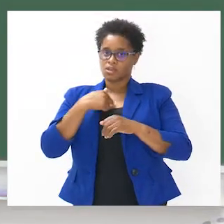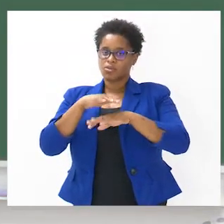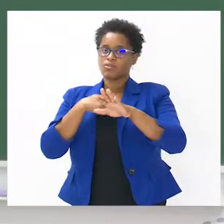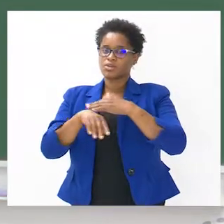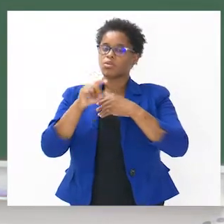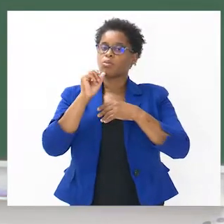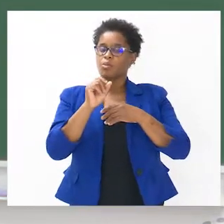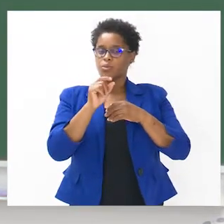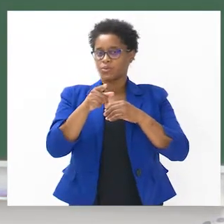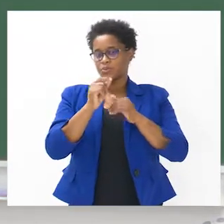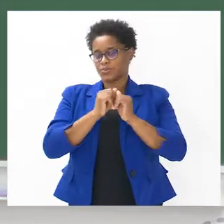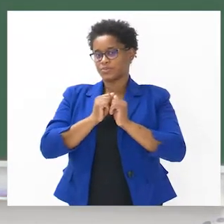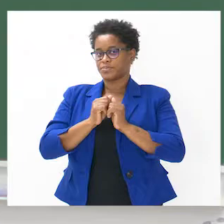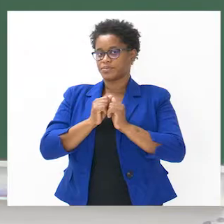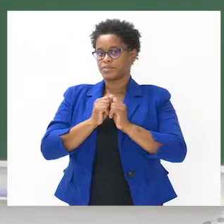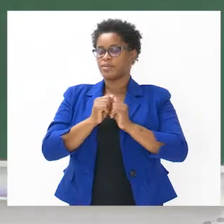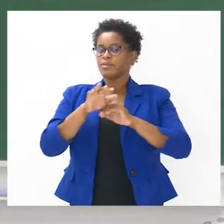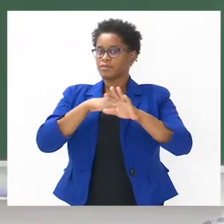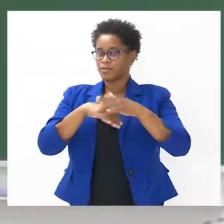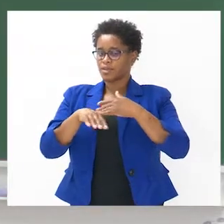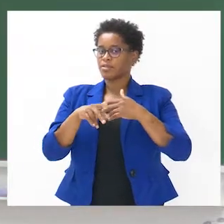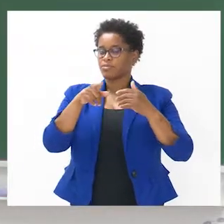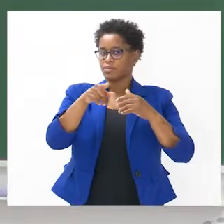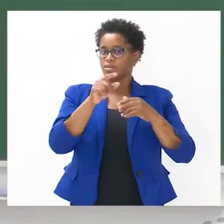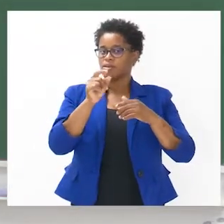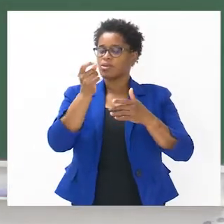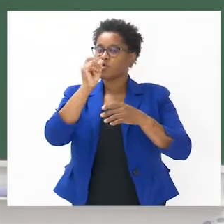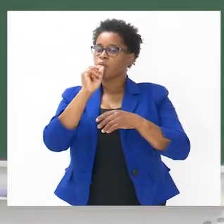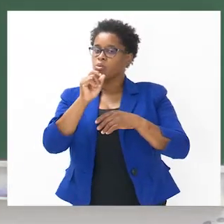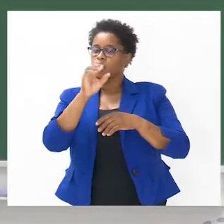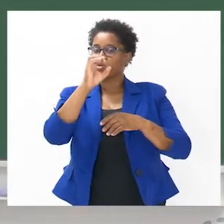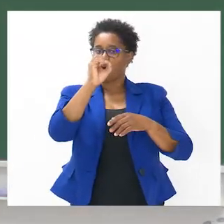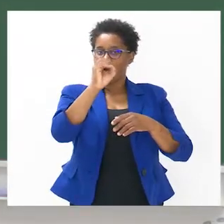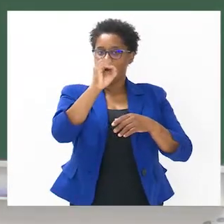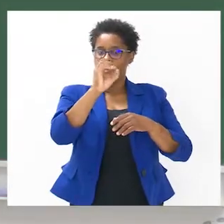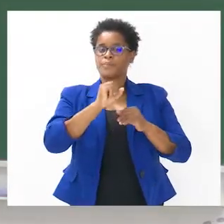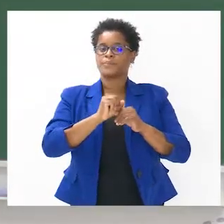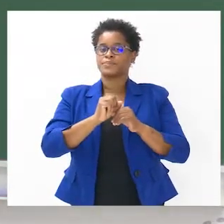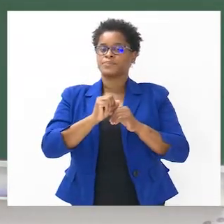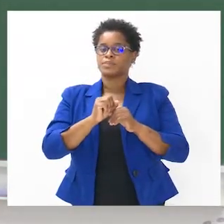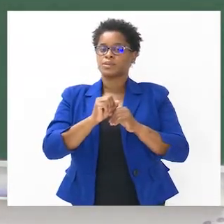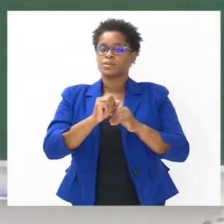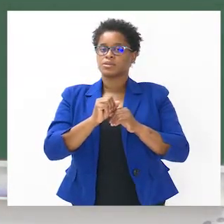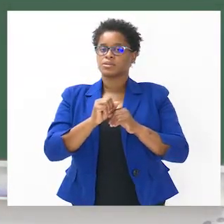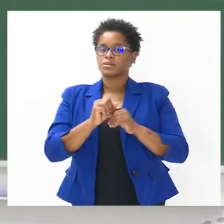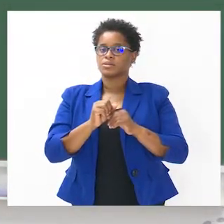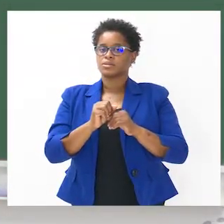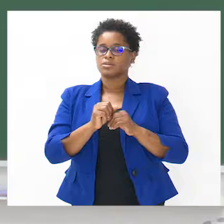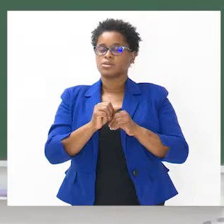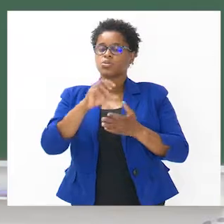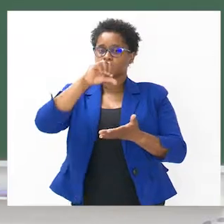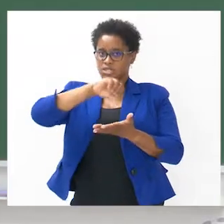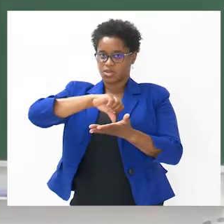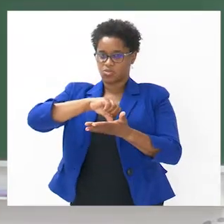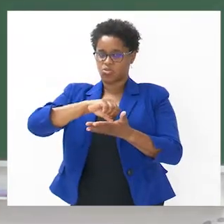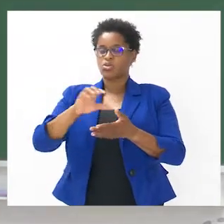Eu vou traçar aqui o ponto representado pela letra O, ou seja,